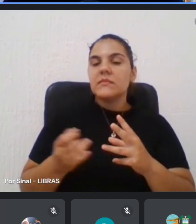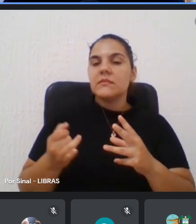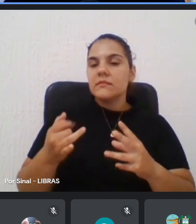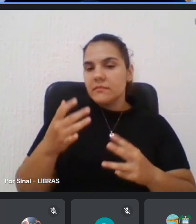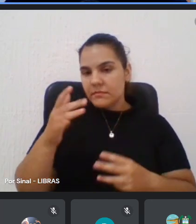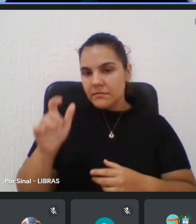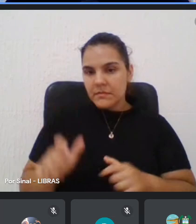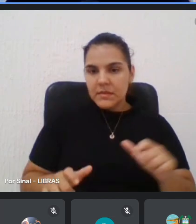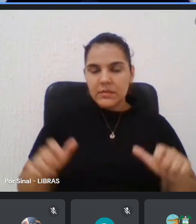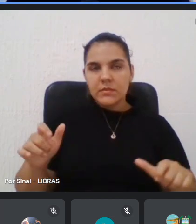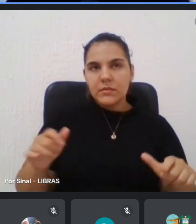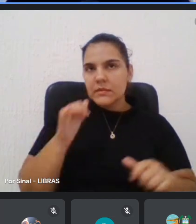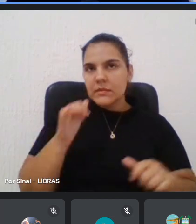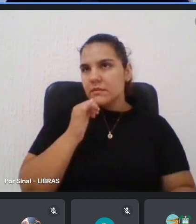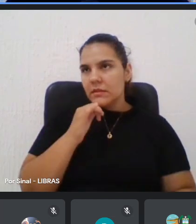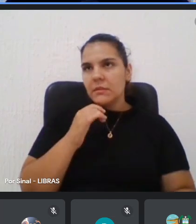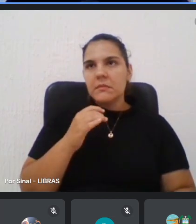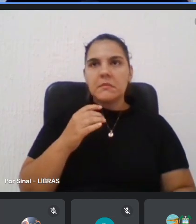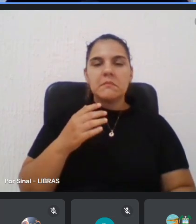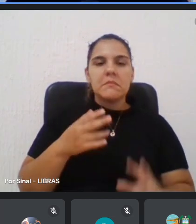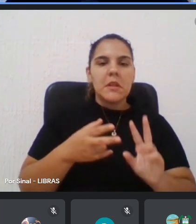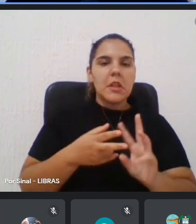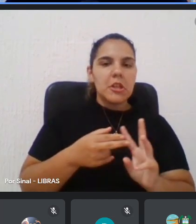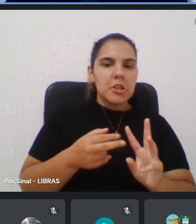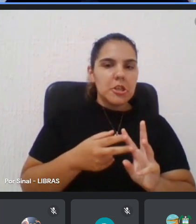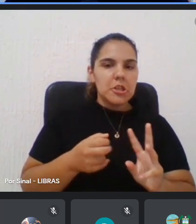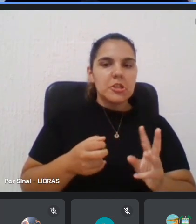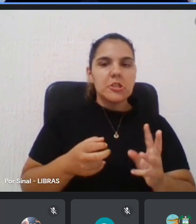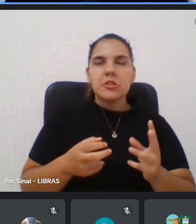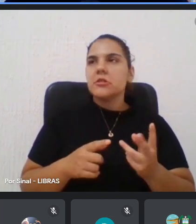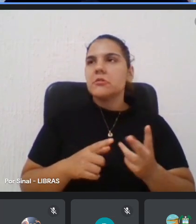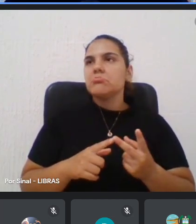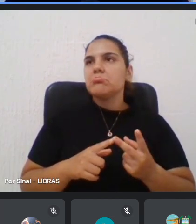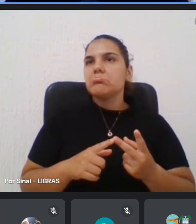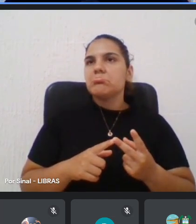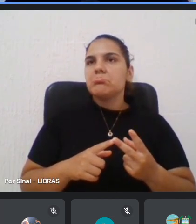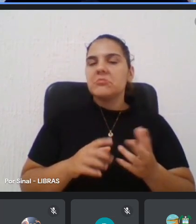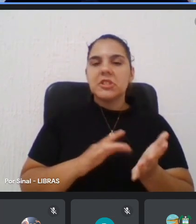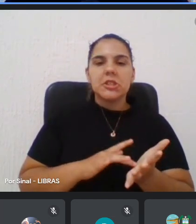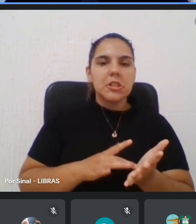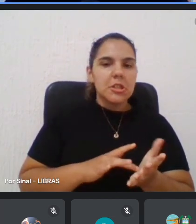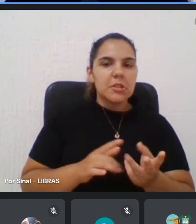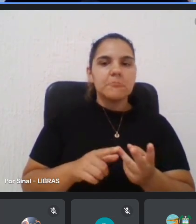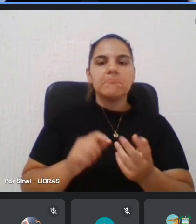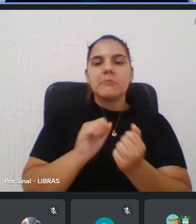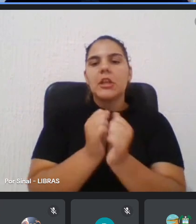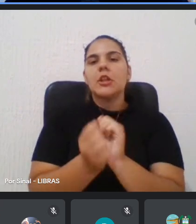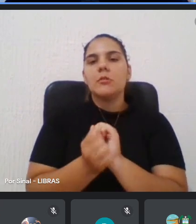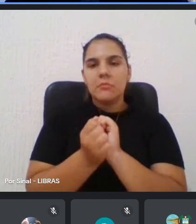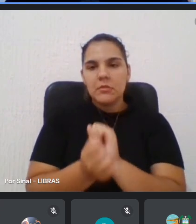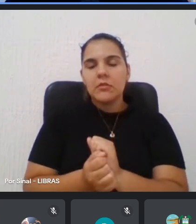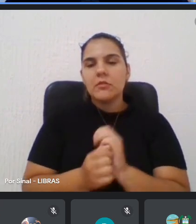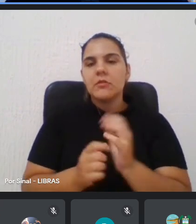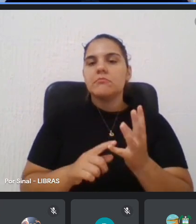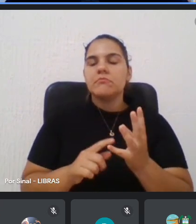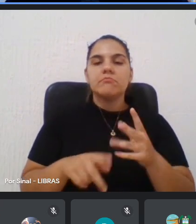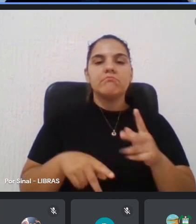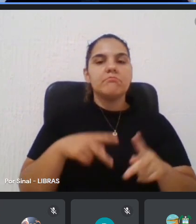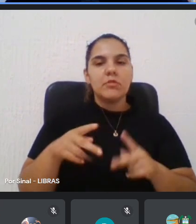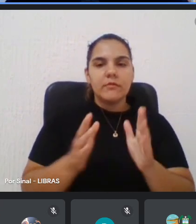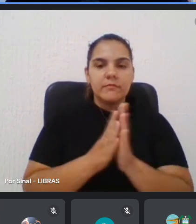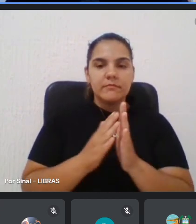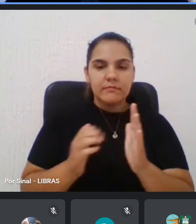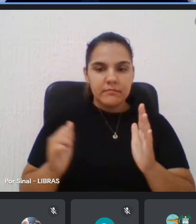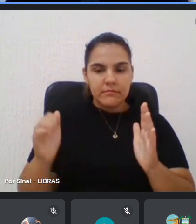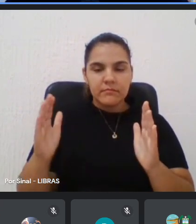exemplo, indígenas, ciganos, quilombolas, povos de terreiro, então, para além da autodeclaração, no primeiro